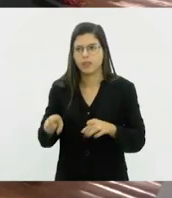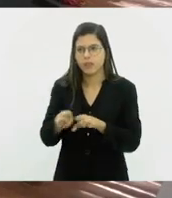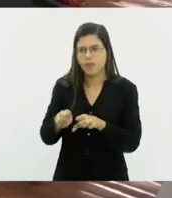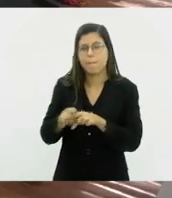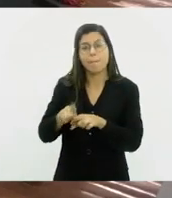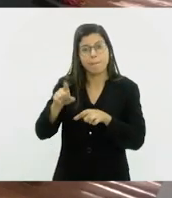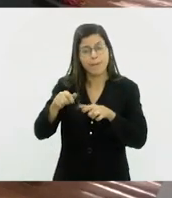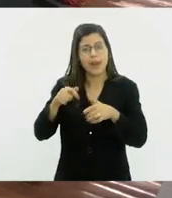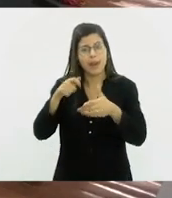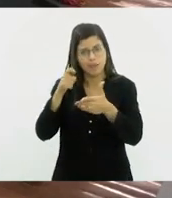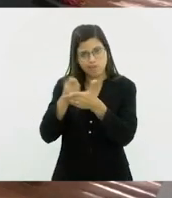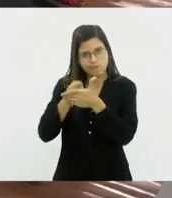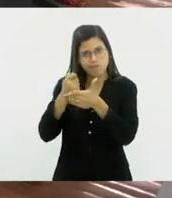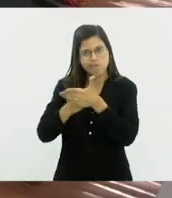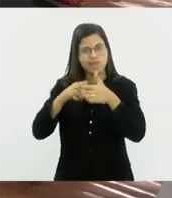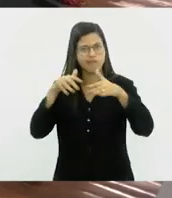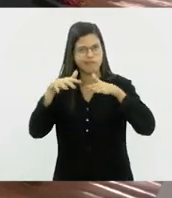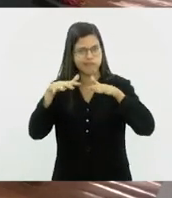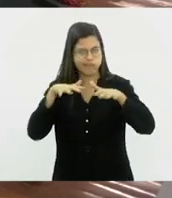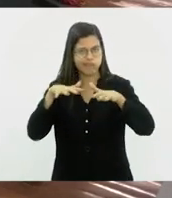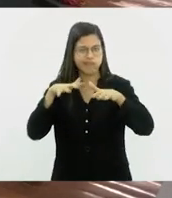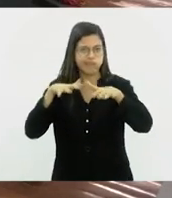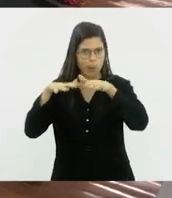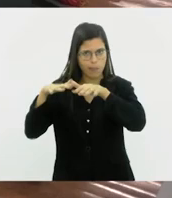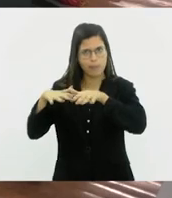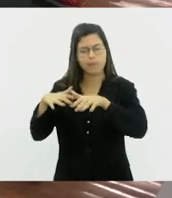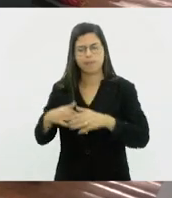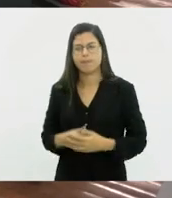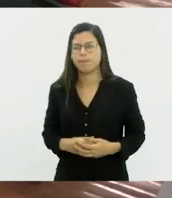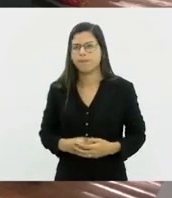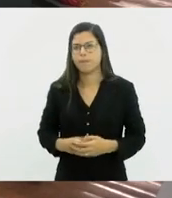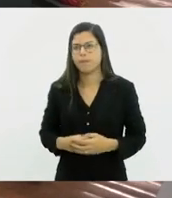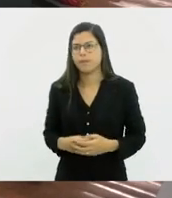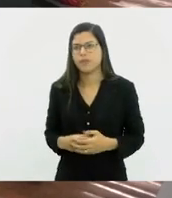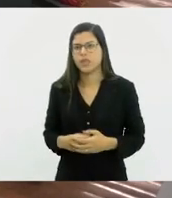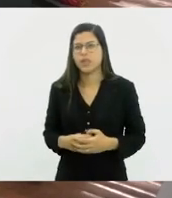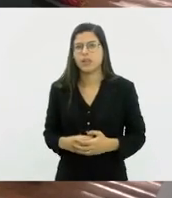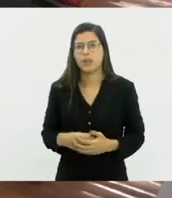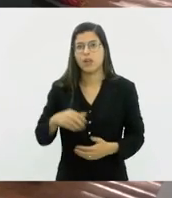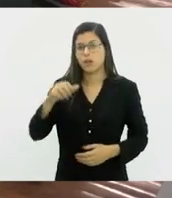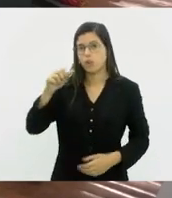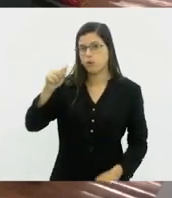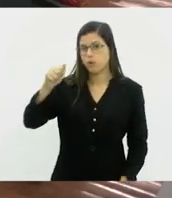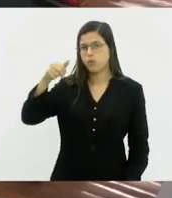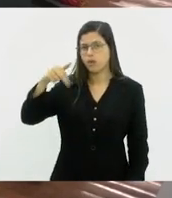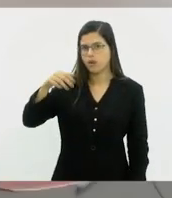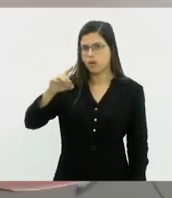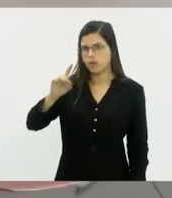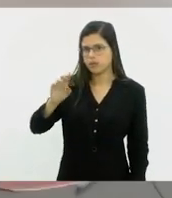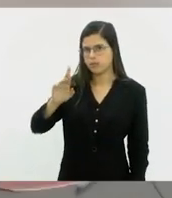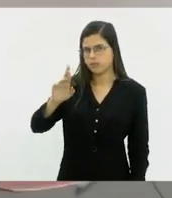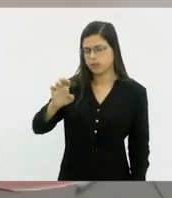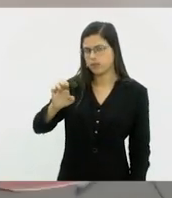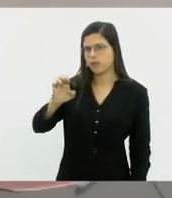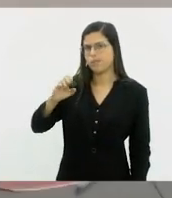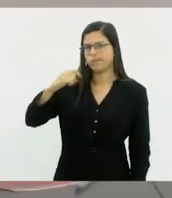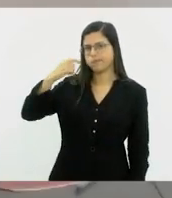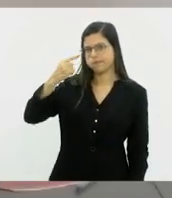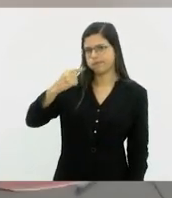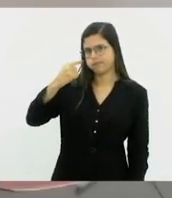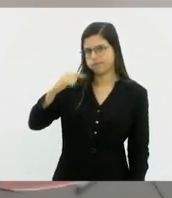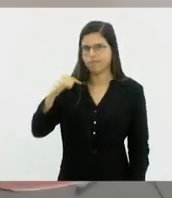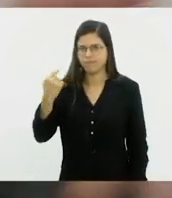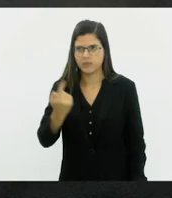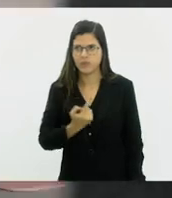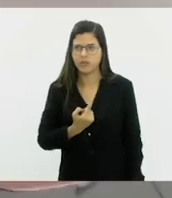marchadora das nossas marchas né e o André Barros que é o nosso advogado